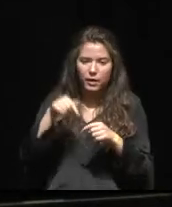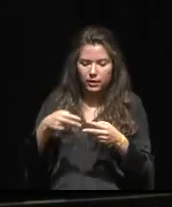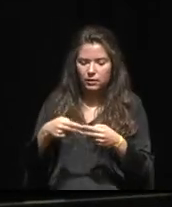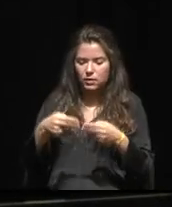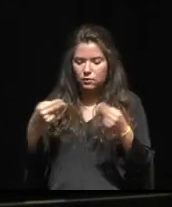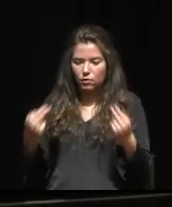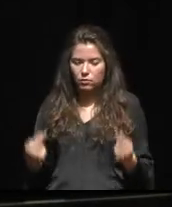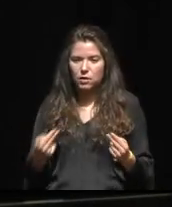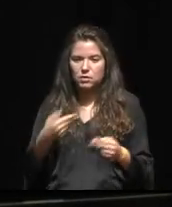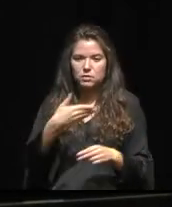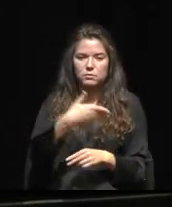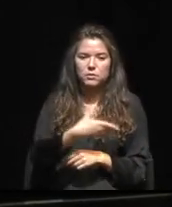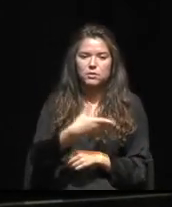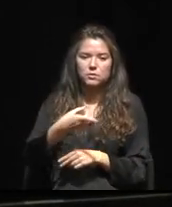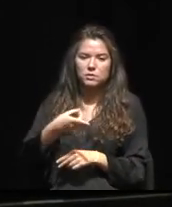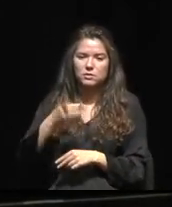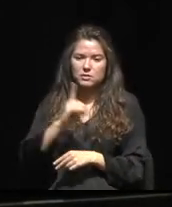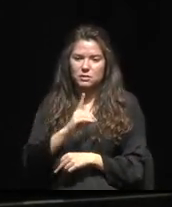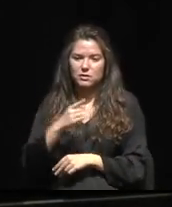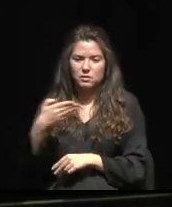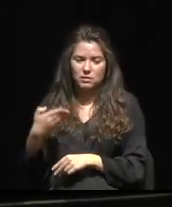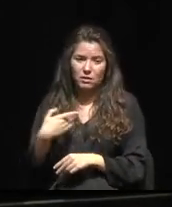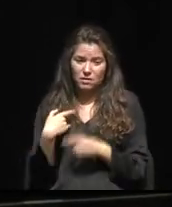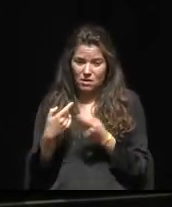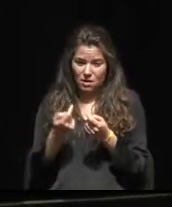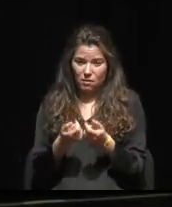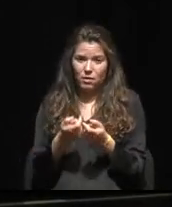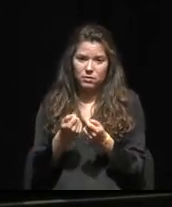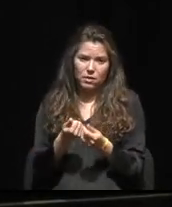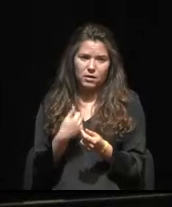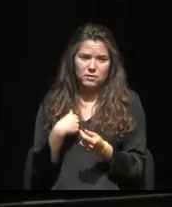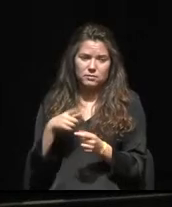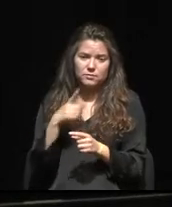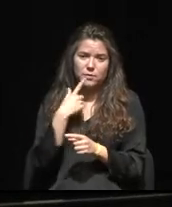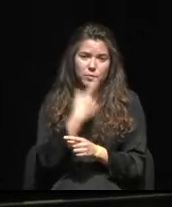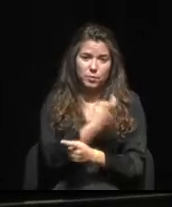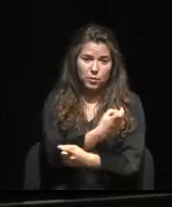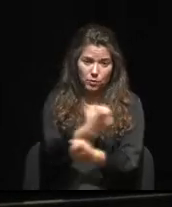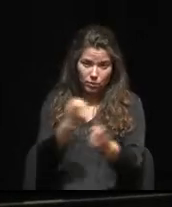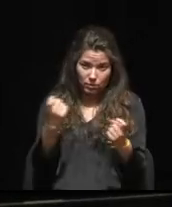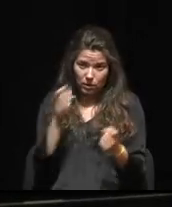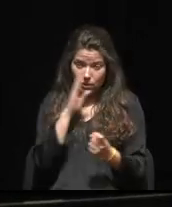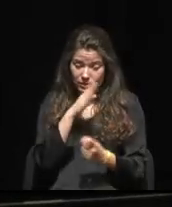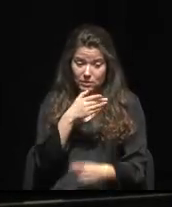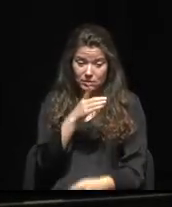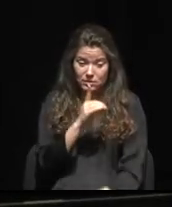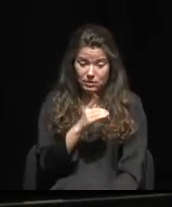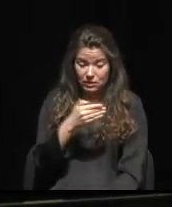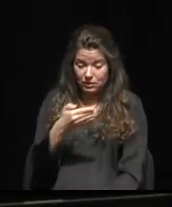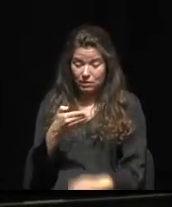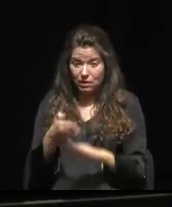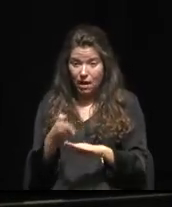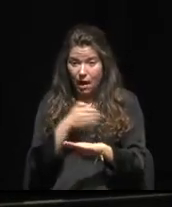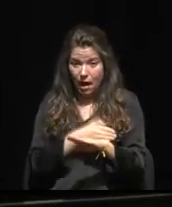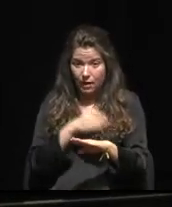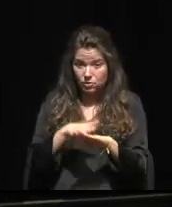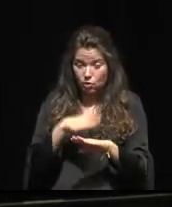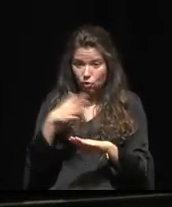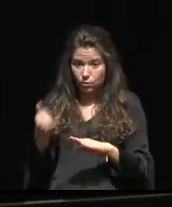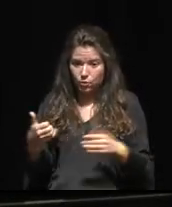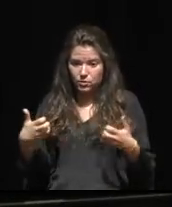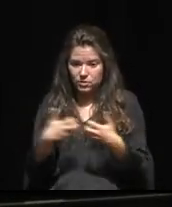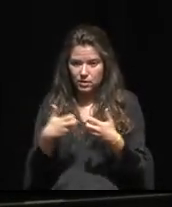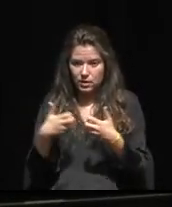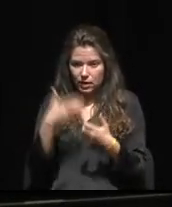Fronteiras de 1967 e confesso-vos que quase não resisto a perguntar se se referem às fronteiras de 67 antes ou depois da